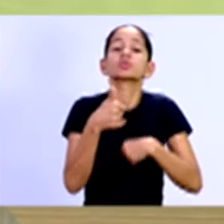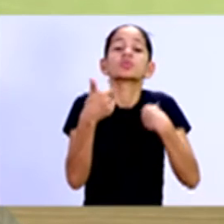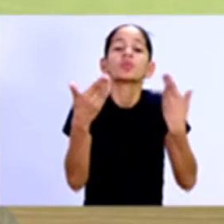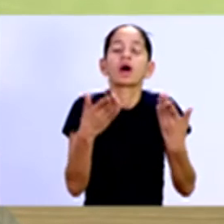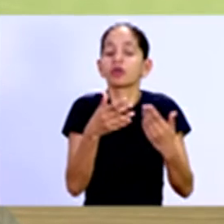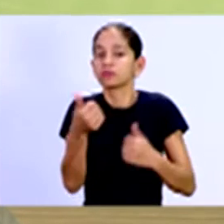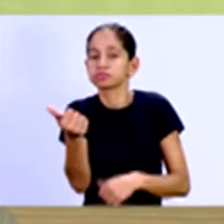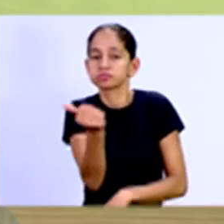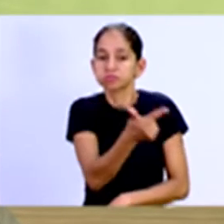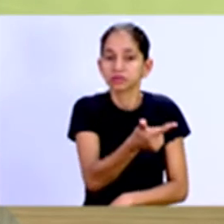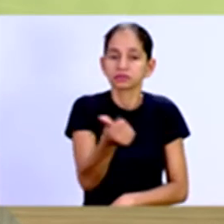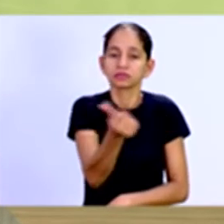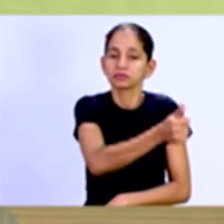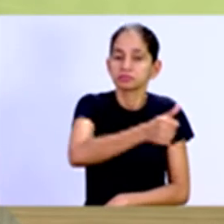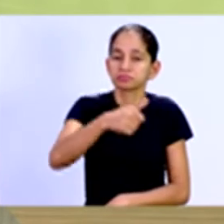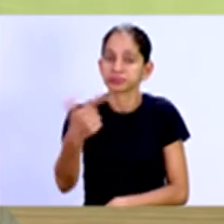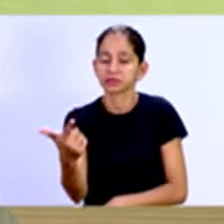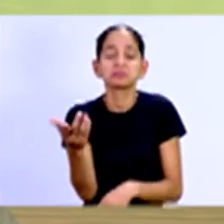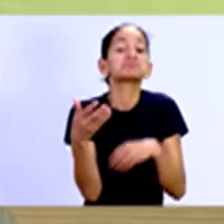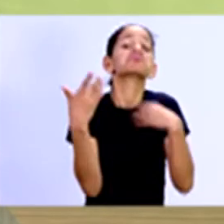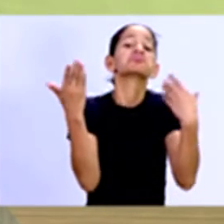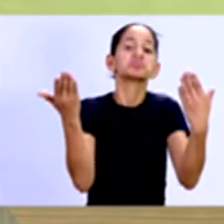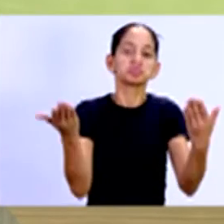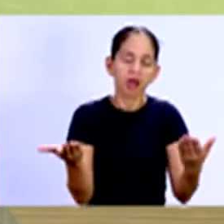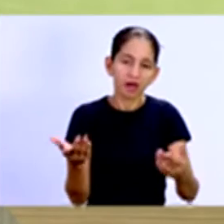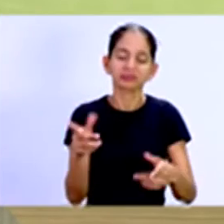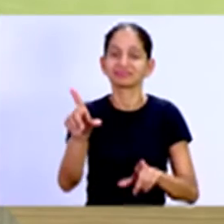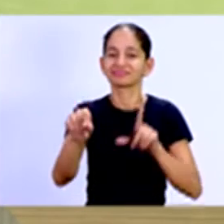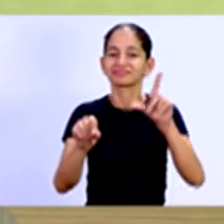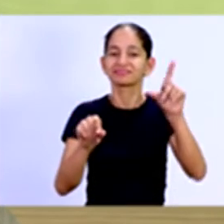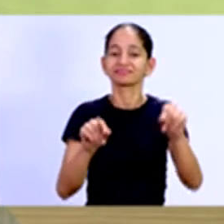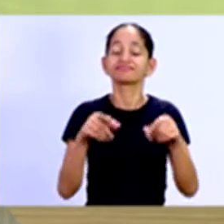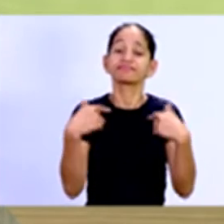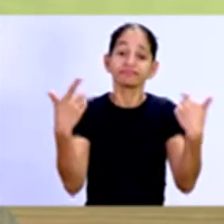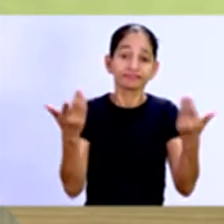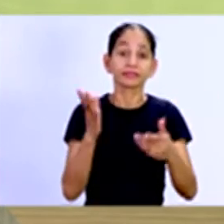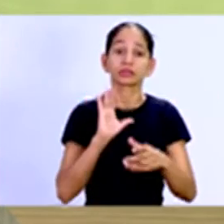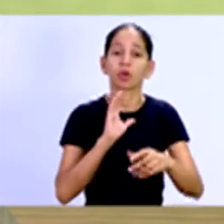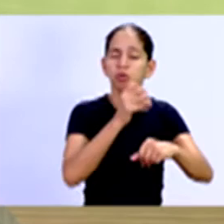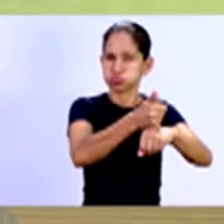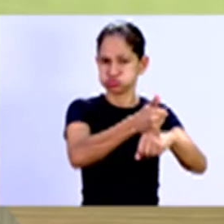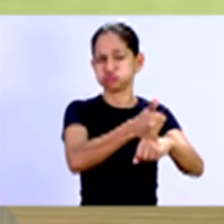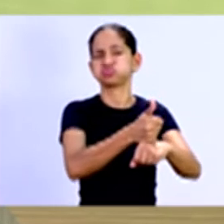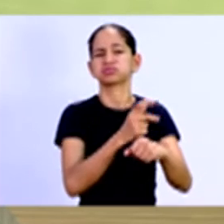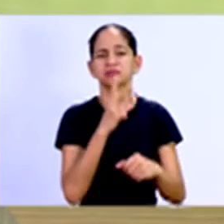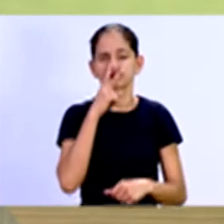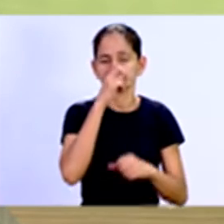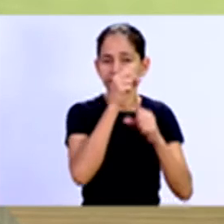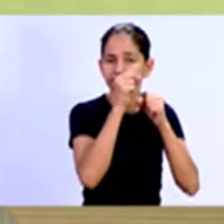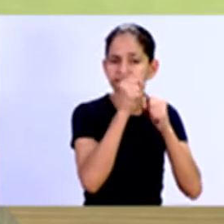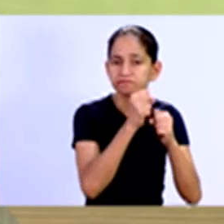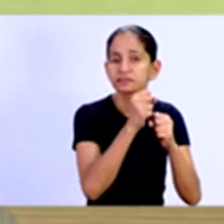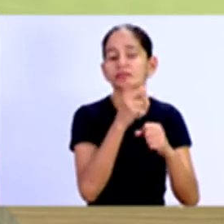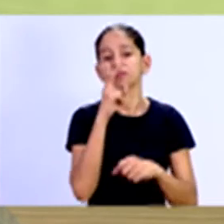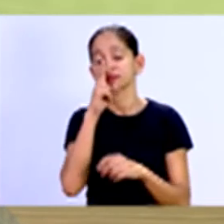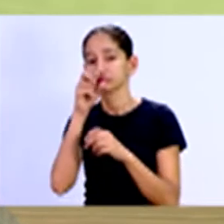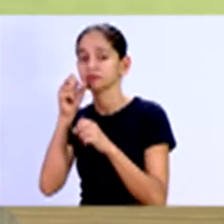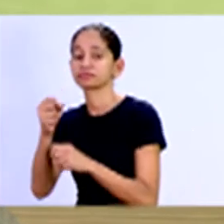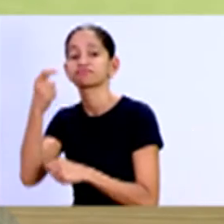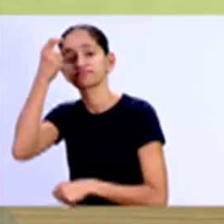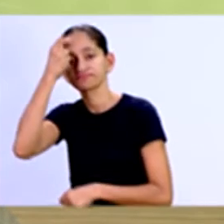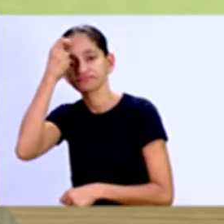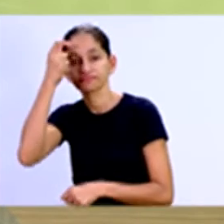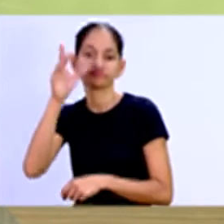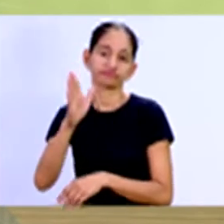tenha um regimento que faz a razão prevalecer sobre aquilo que a ideia quer, muitas vezes. Muitas vezes